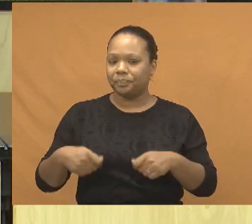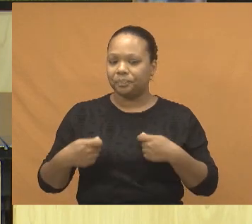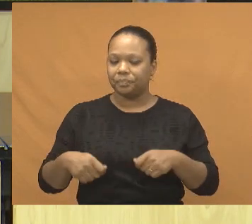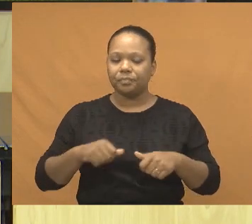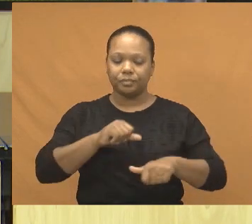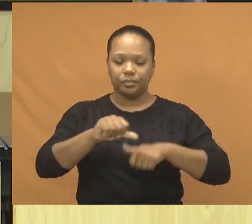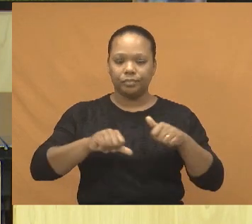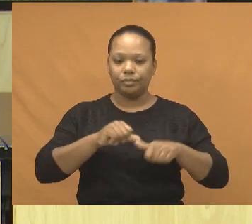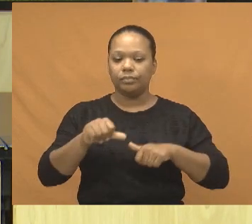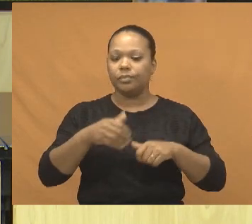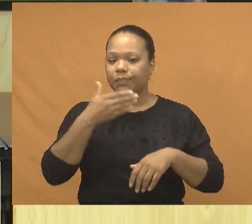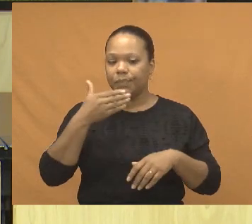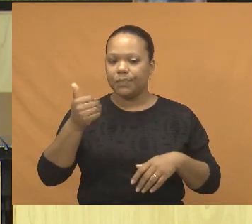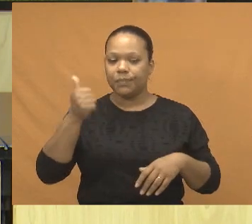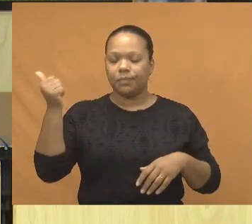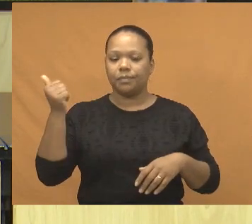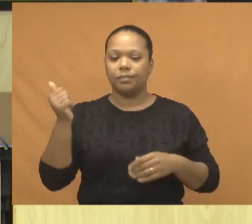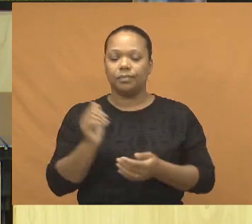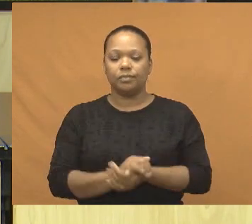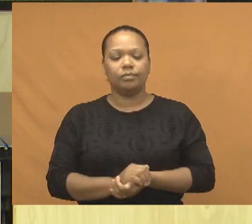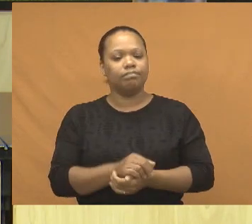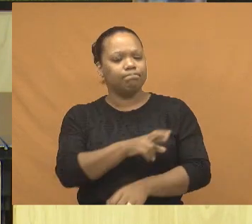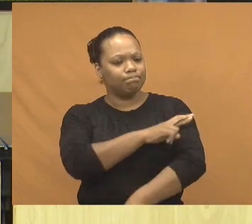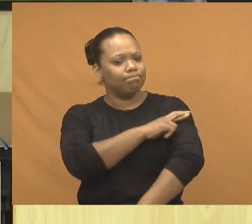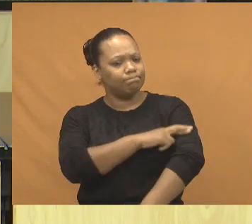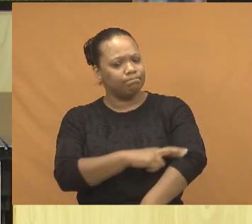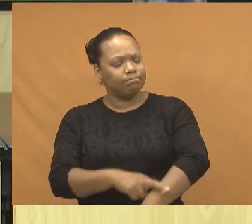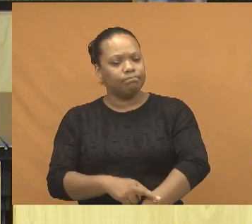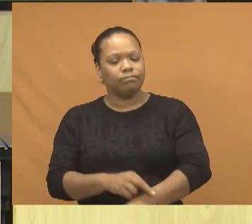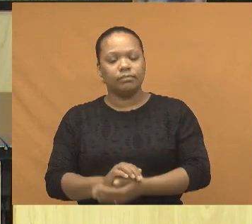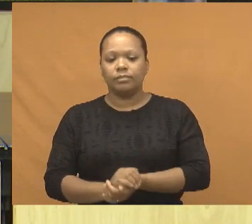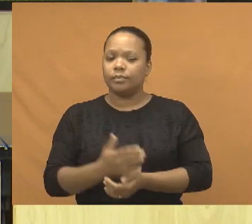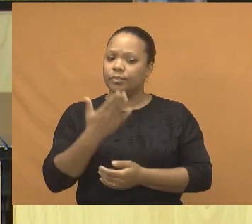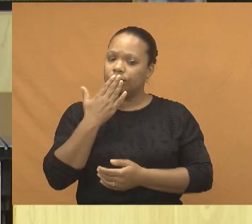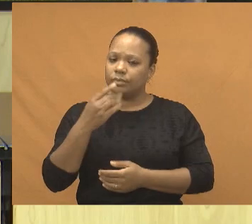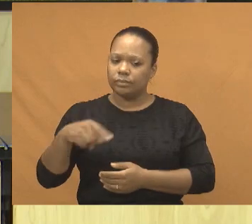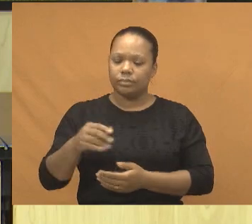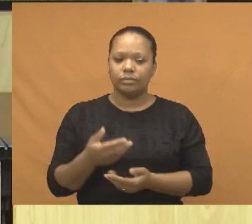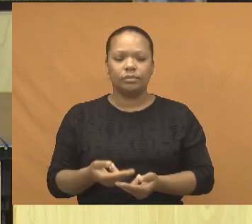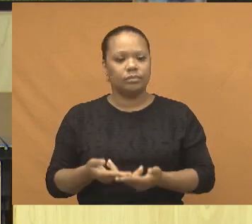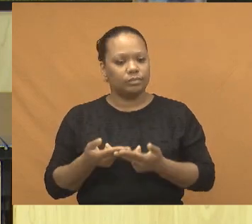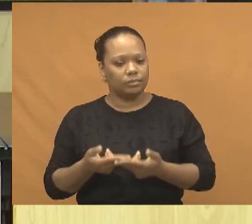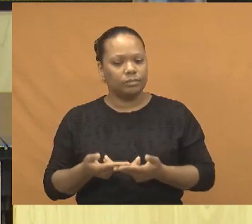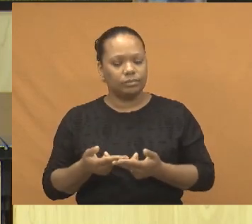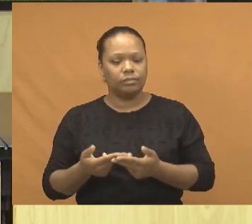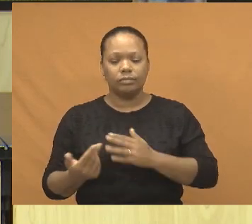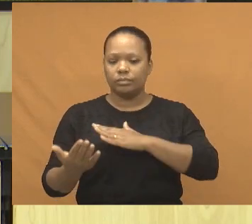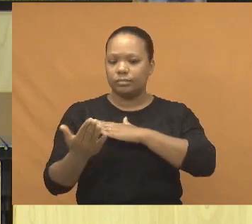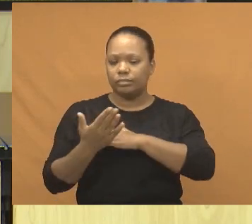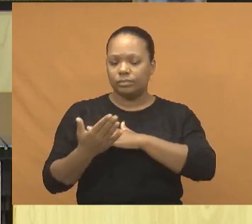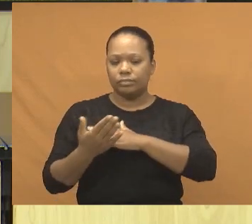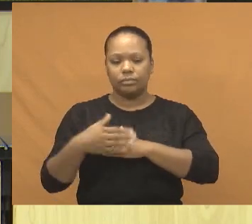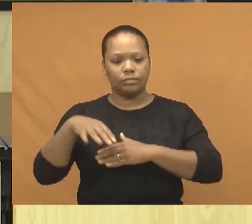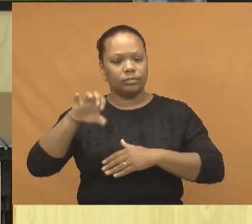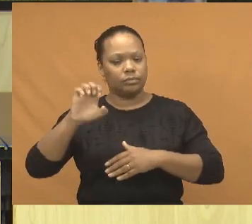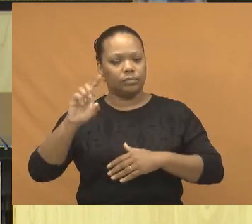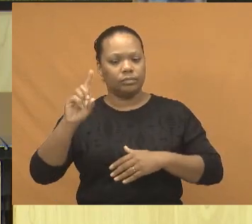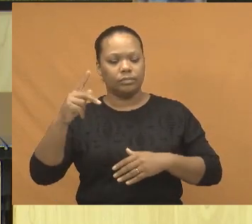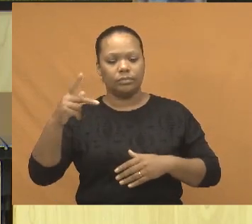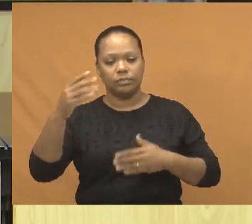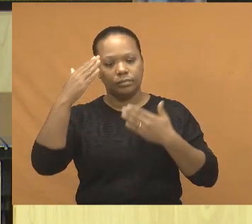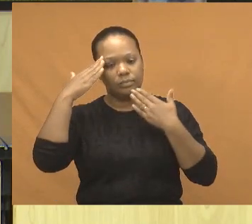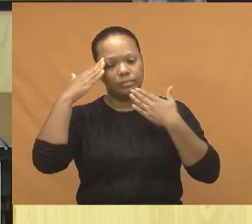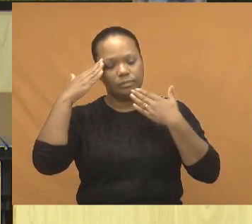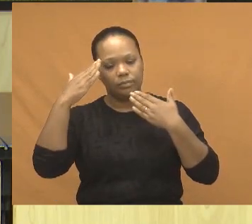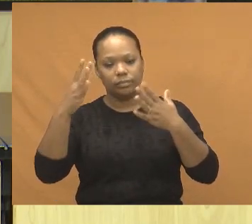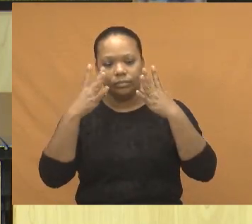referida melhoria. Assim sendo, muito respeitosamente, recorremos à compreensão e aos préstimos da EDP e, antecipando o